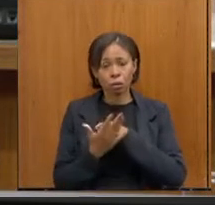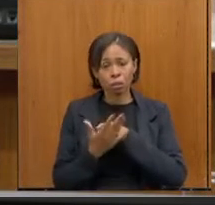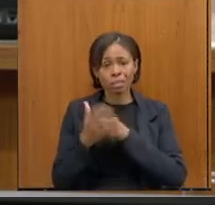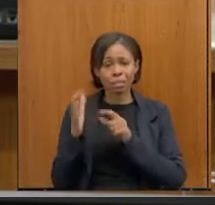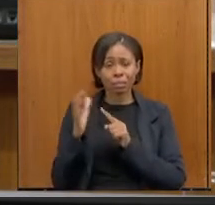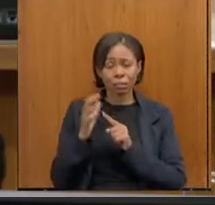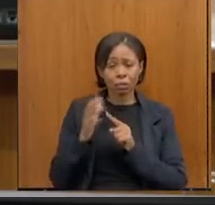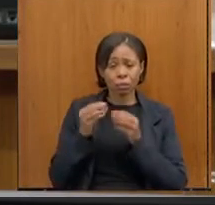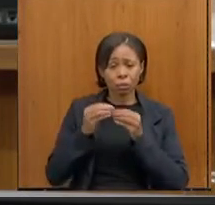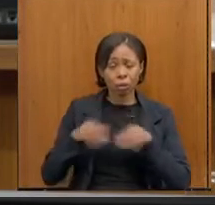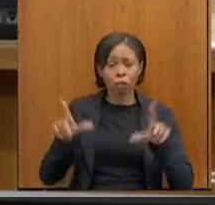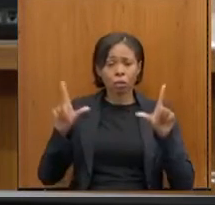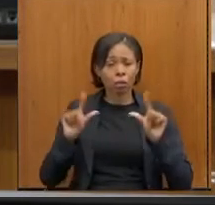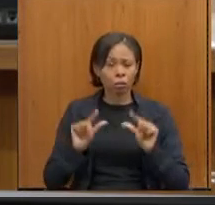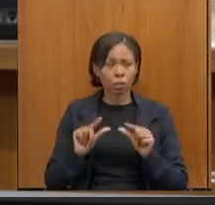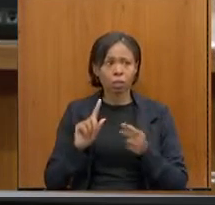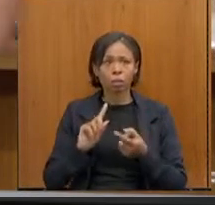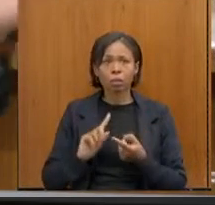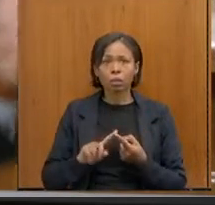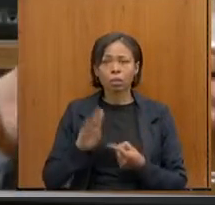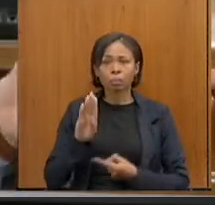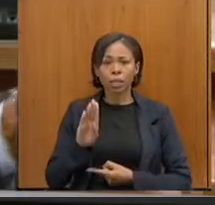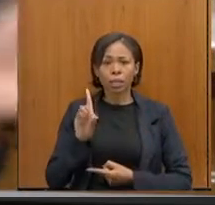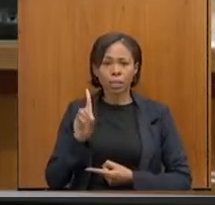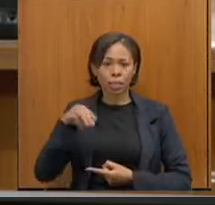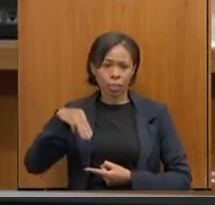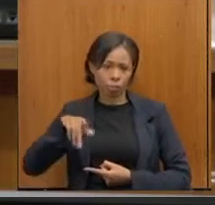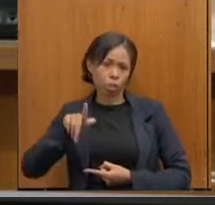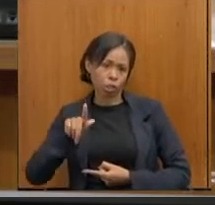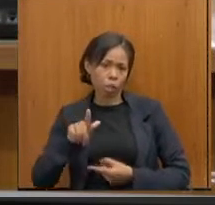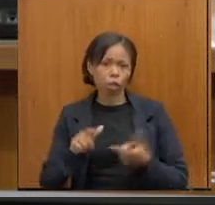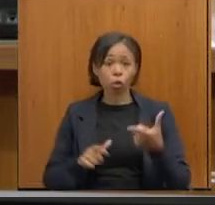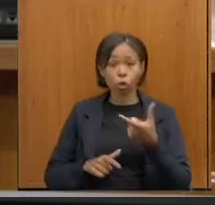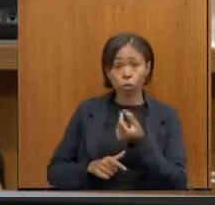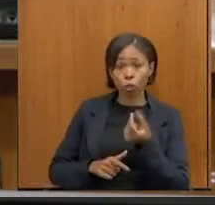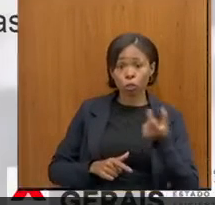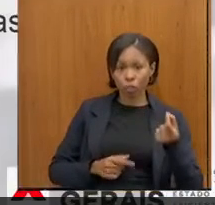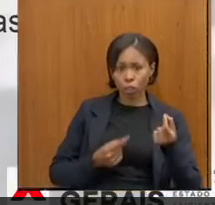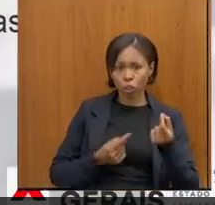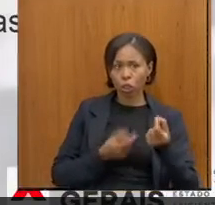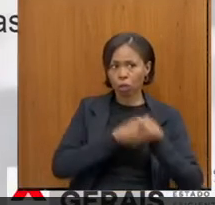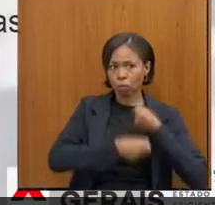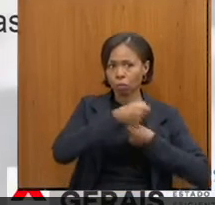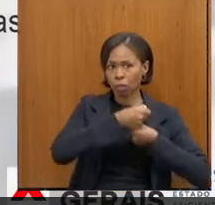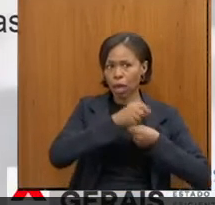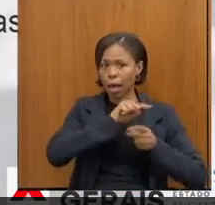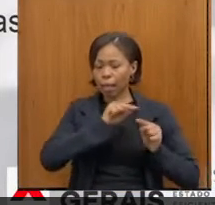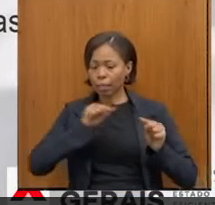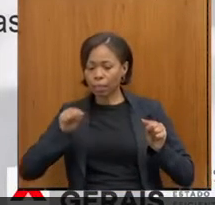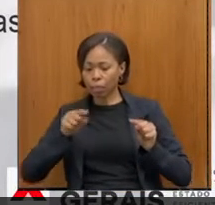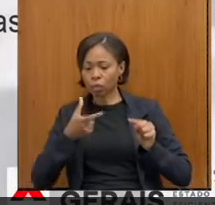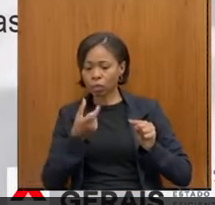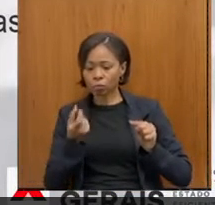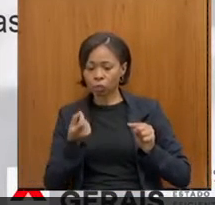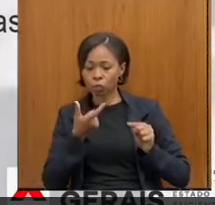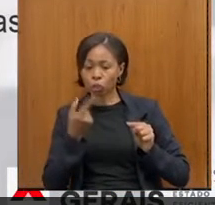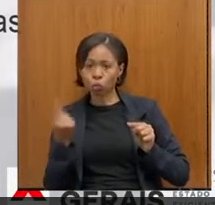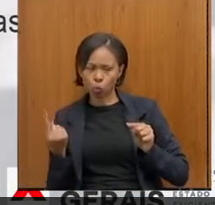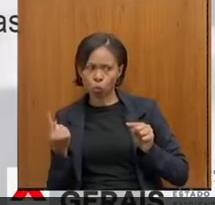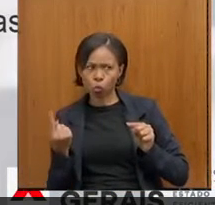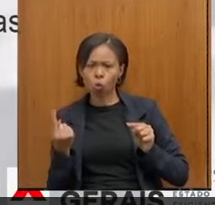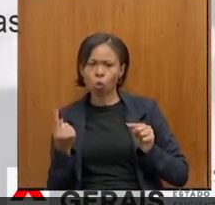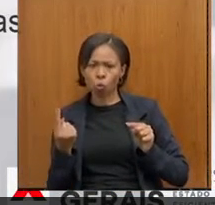convite nós temos o BMG né que de 2020/2021 houve ainda um resido feito em